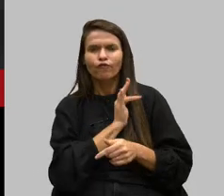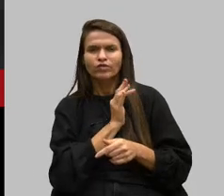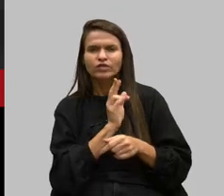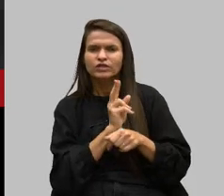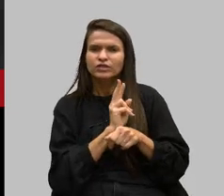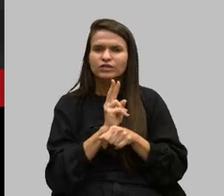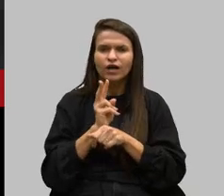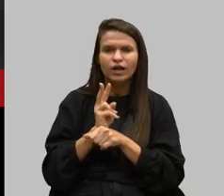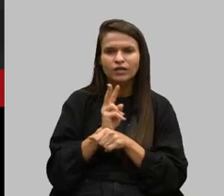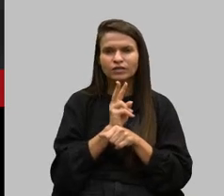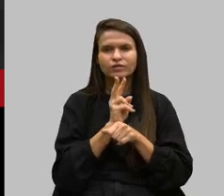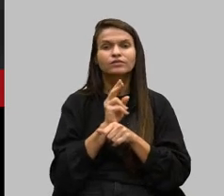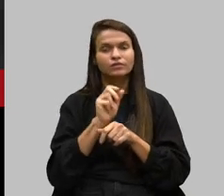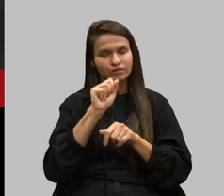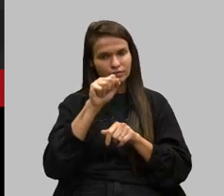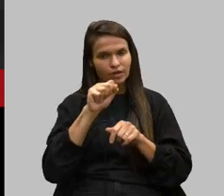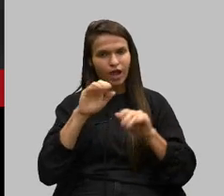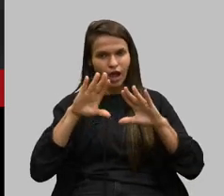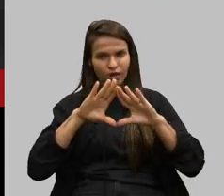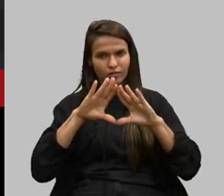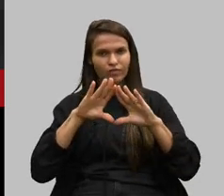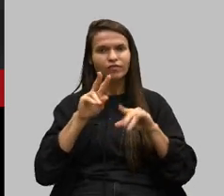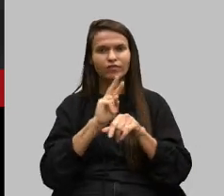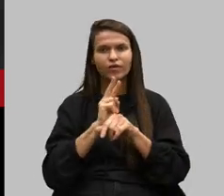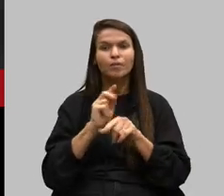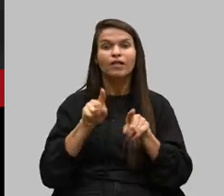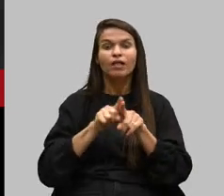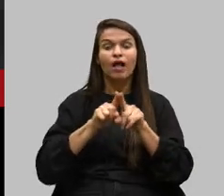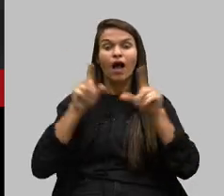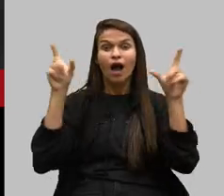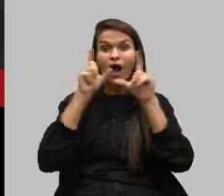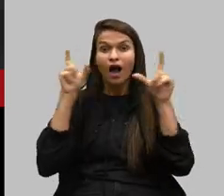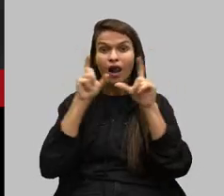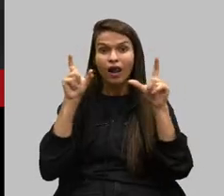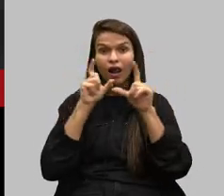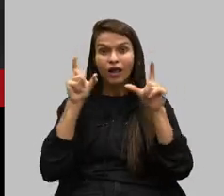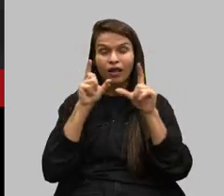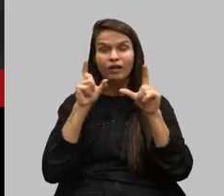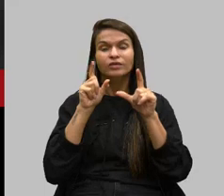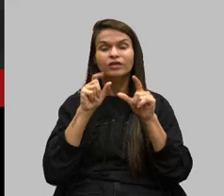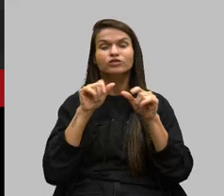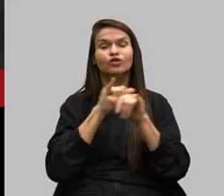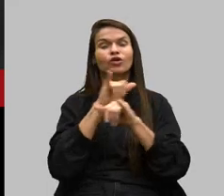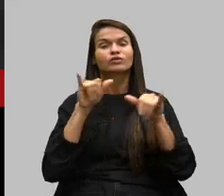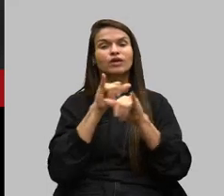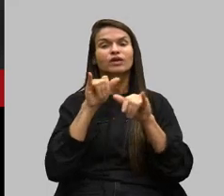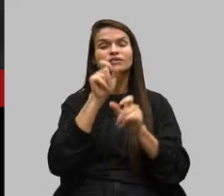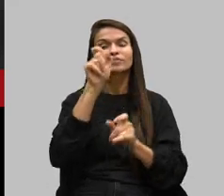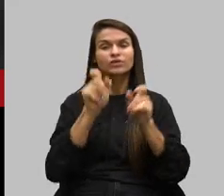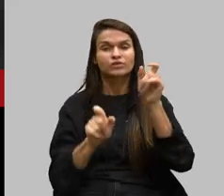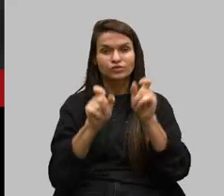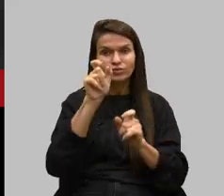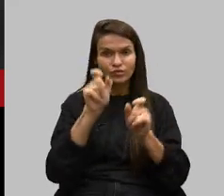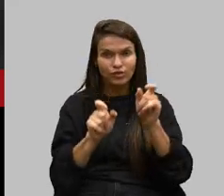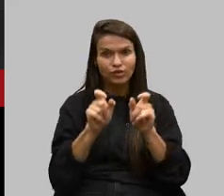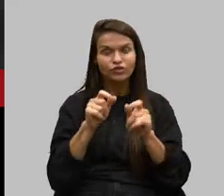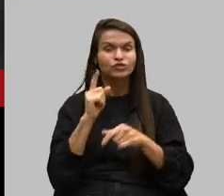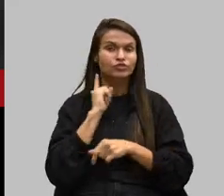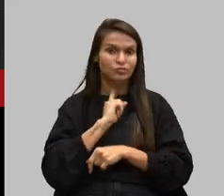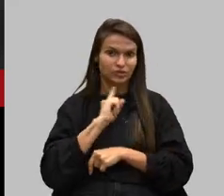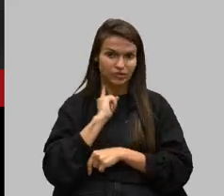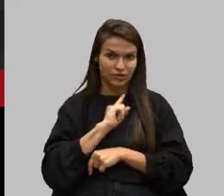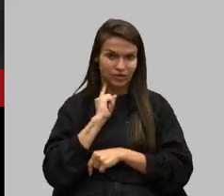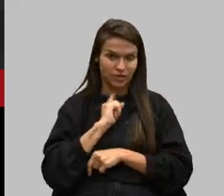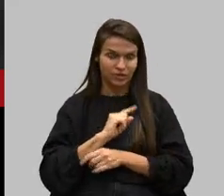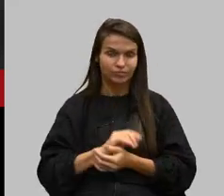Assembleia fiscaliza mas a assembleia Alerta ess é um alerta que nós estamos dando à pessoas de Minas Gerais